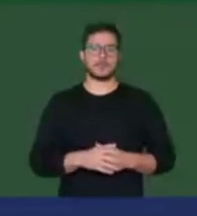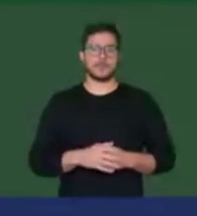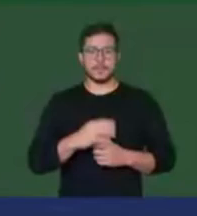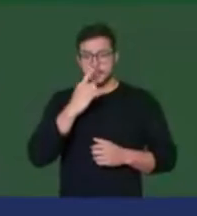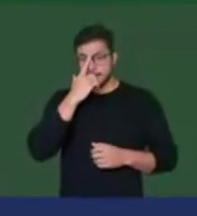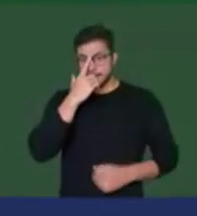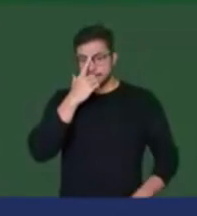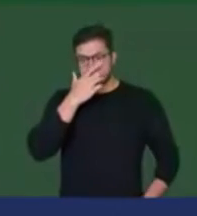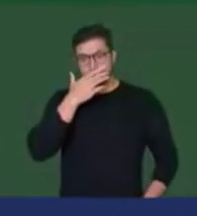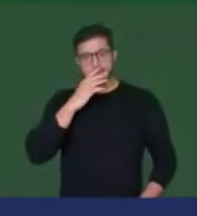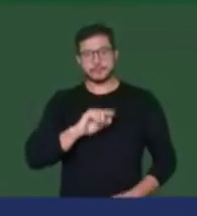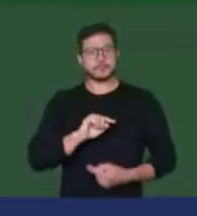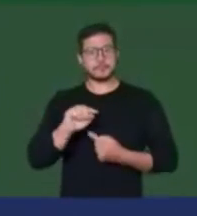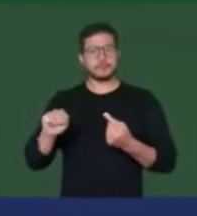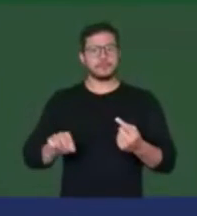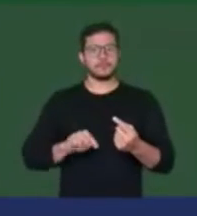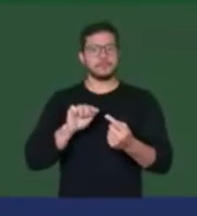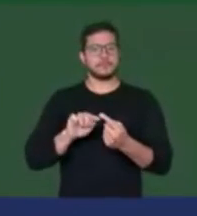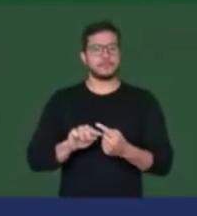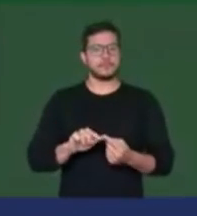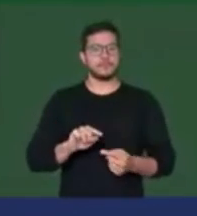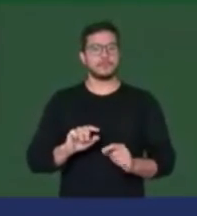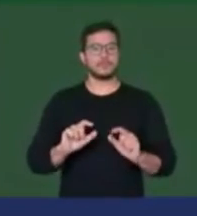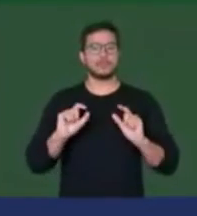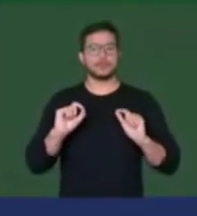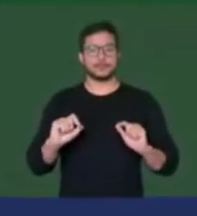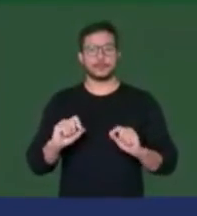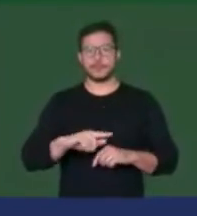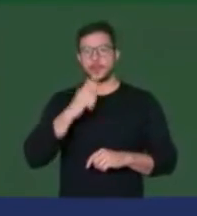um objetivo único e exclusivo,